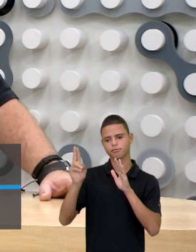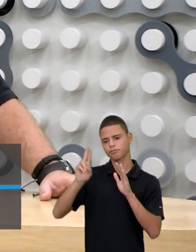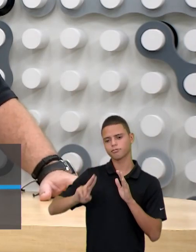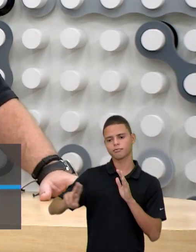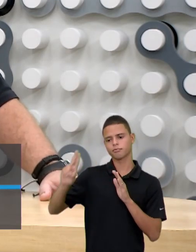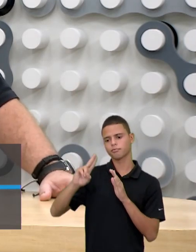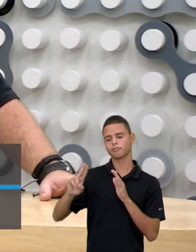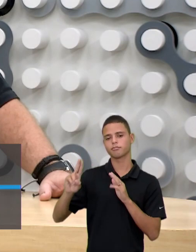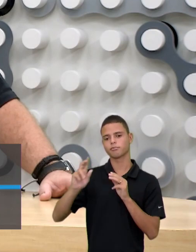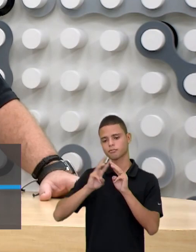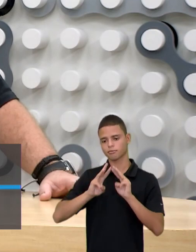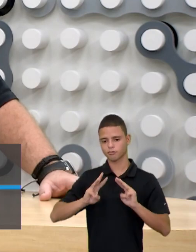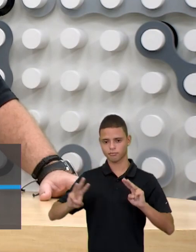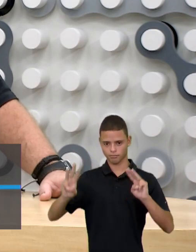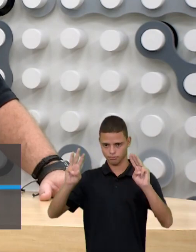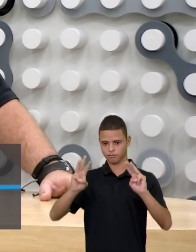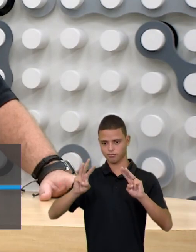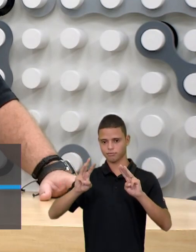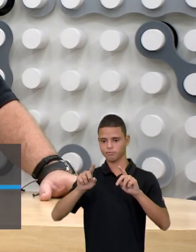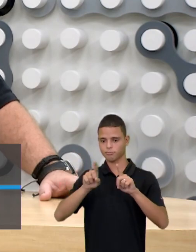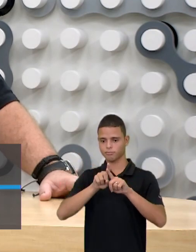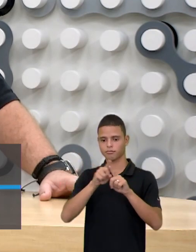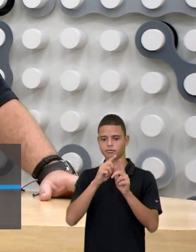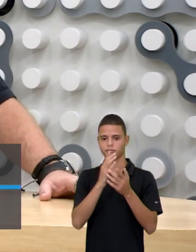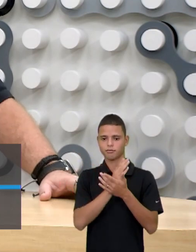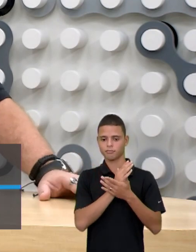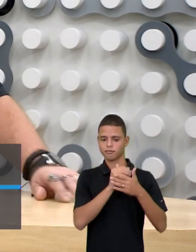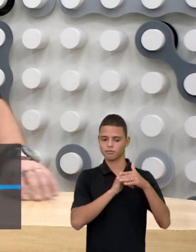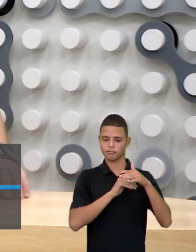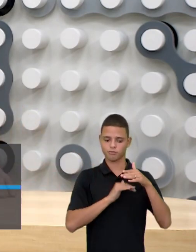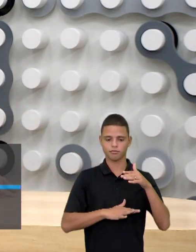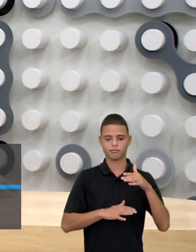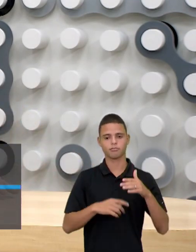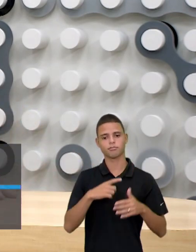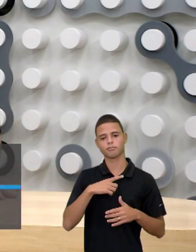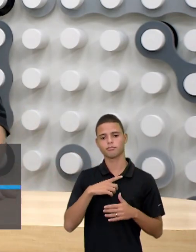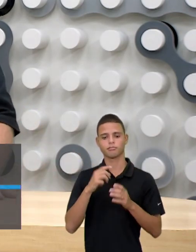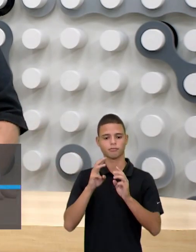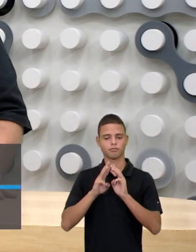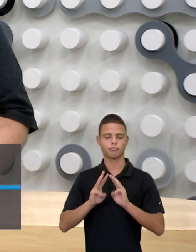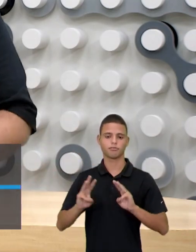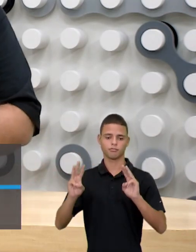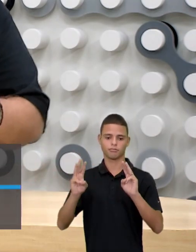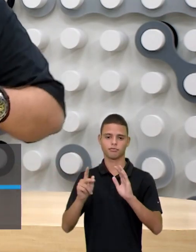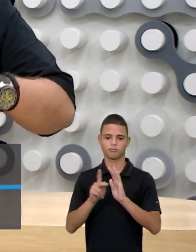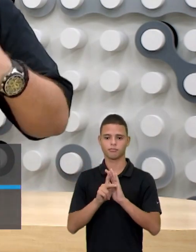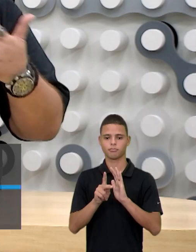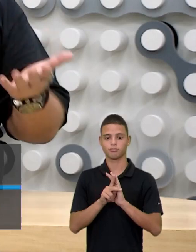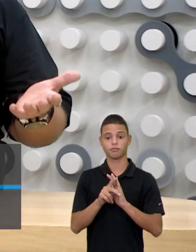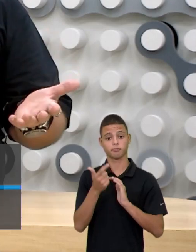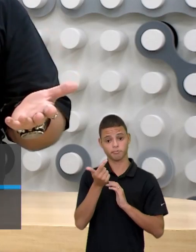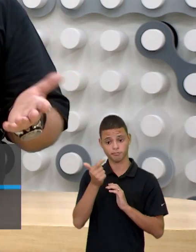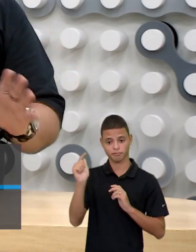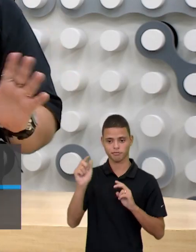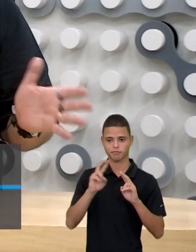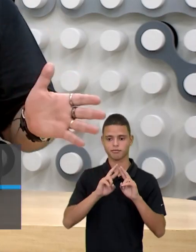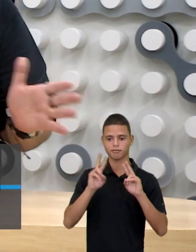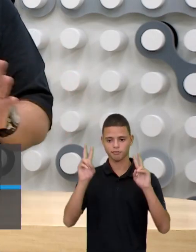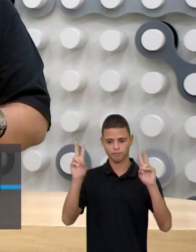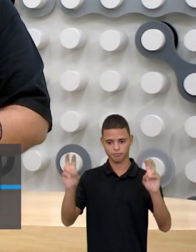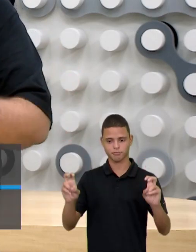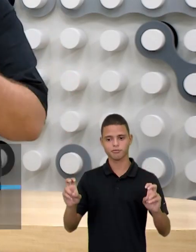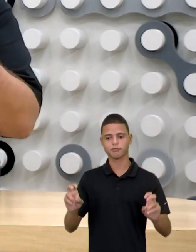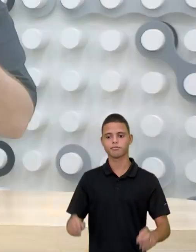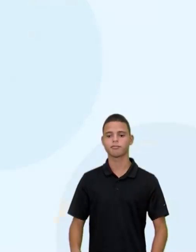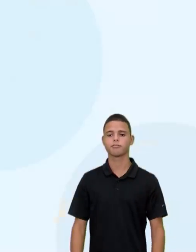sites e a performance, né, de dados que se tem desses sites aí. E aí eu trouxe um outro tema, né, que sai fora